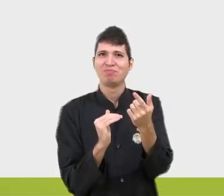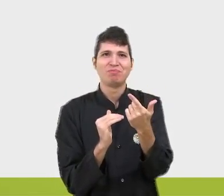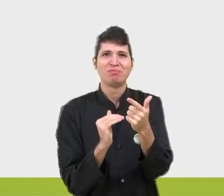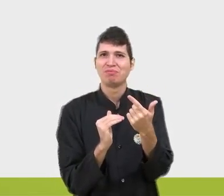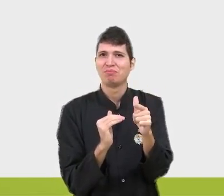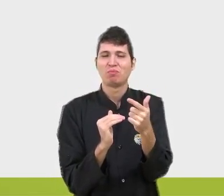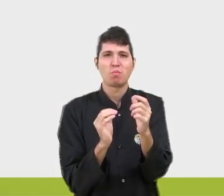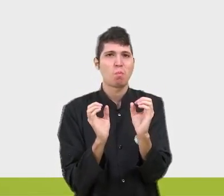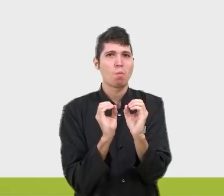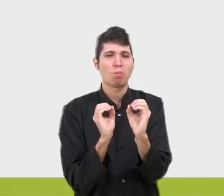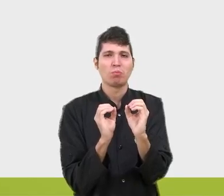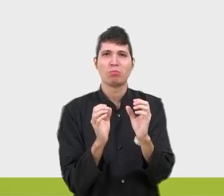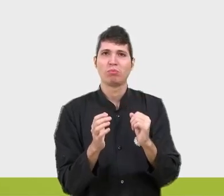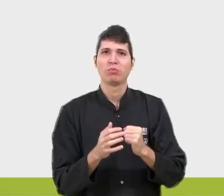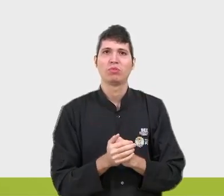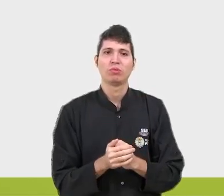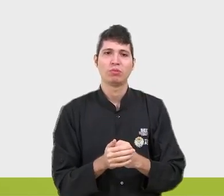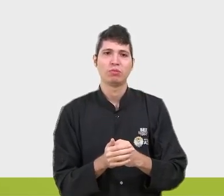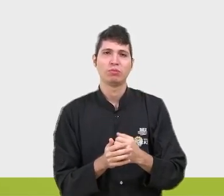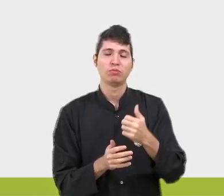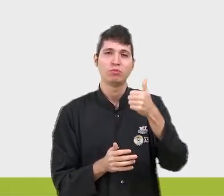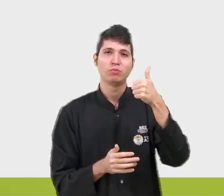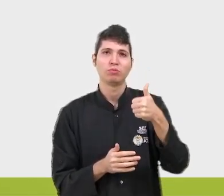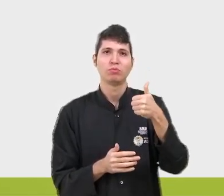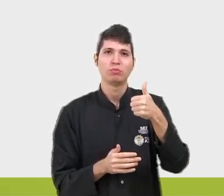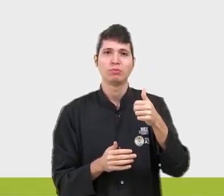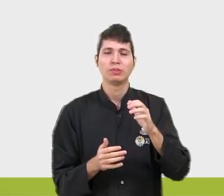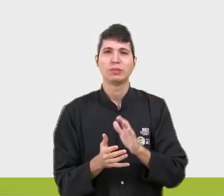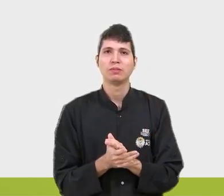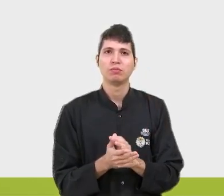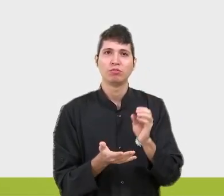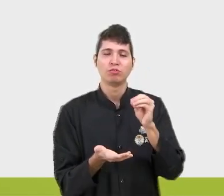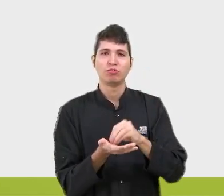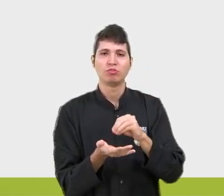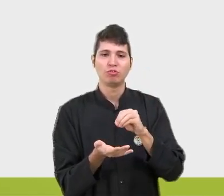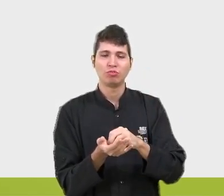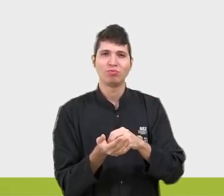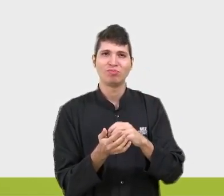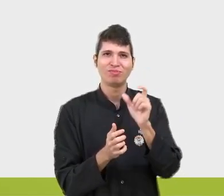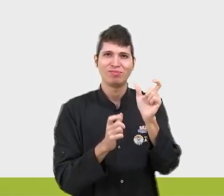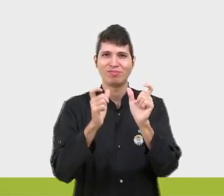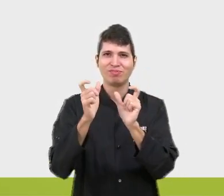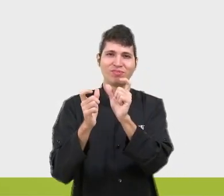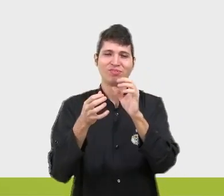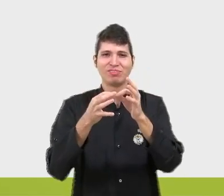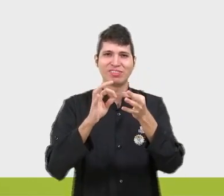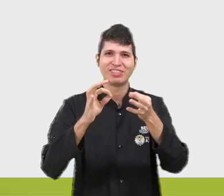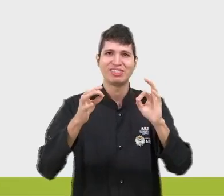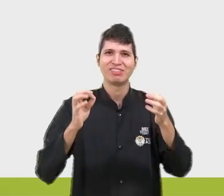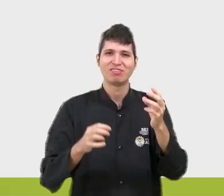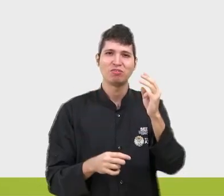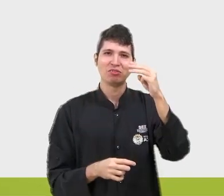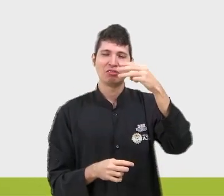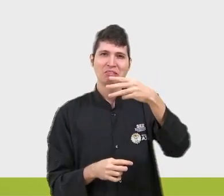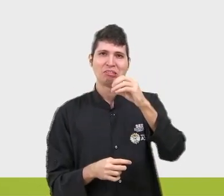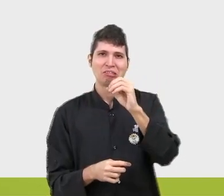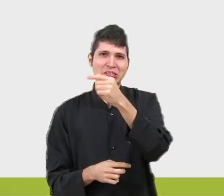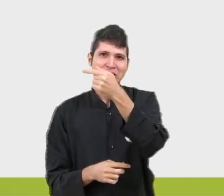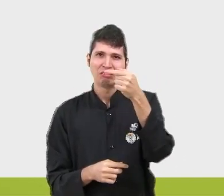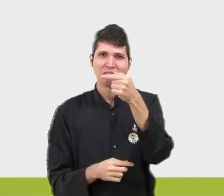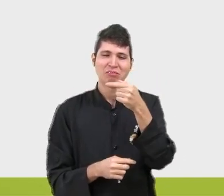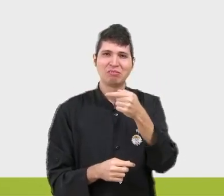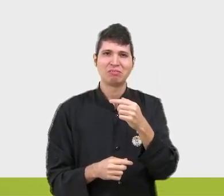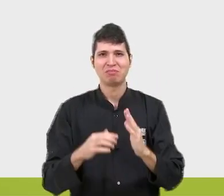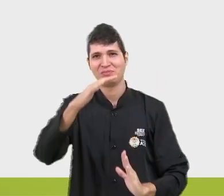conectivo. Presença rara de elementos coesivos, ou seja, faz um texto ali de 30 linhas e coloca no máximo